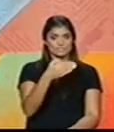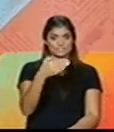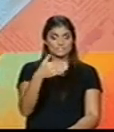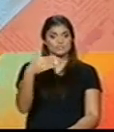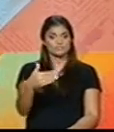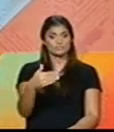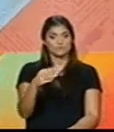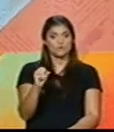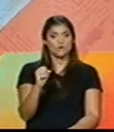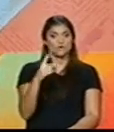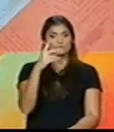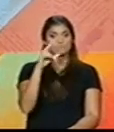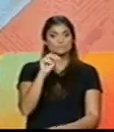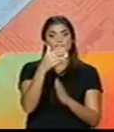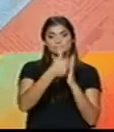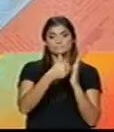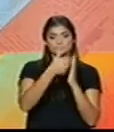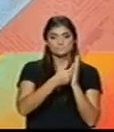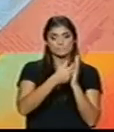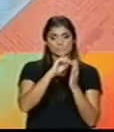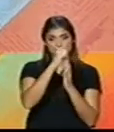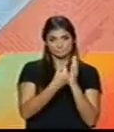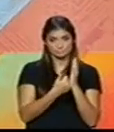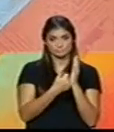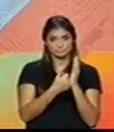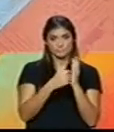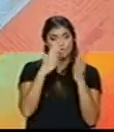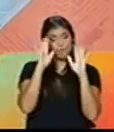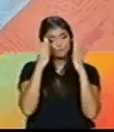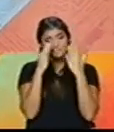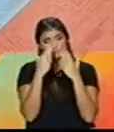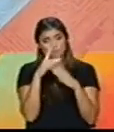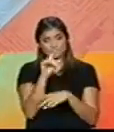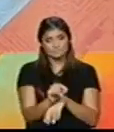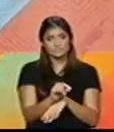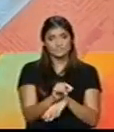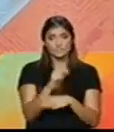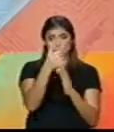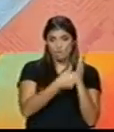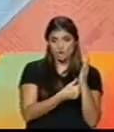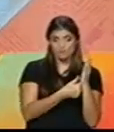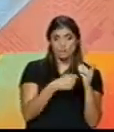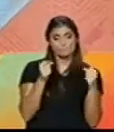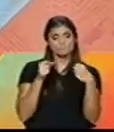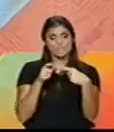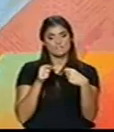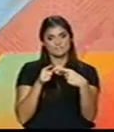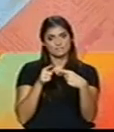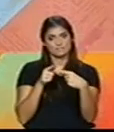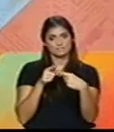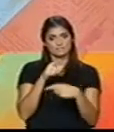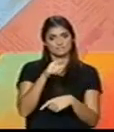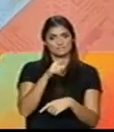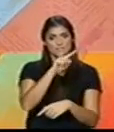960-374-771 ou para a página da Pitada Indiscreta, que tem a página no Facebook. Sim, no blog, e tem lá o mail,